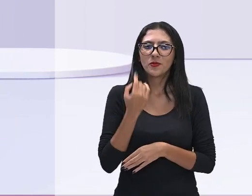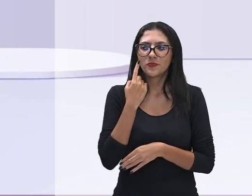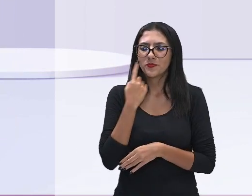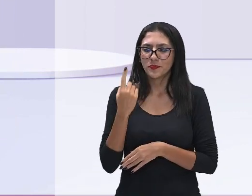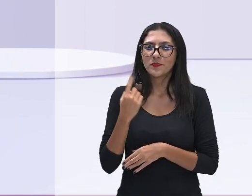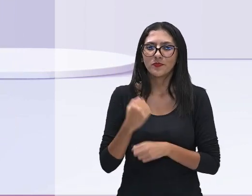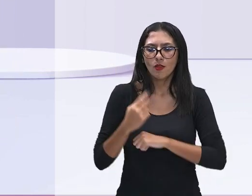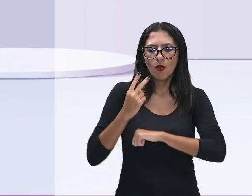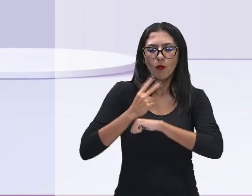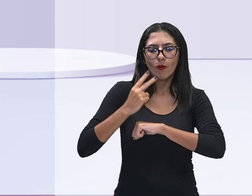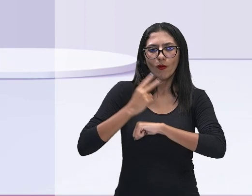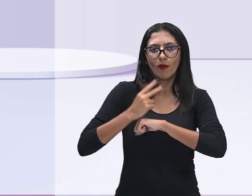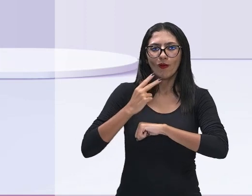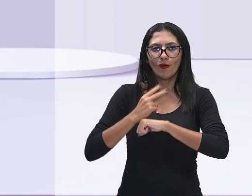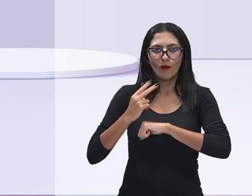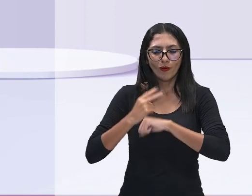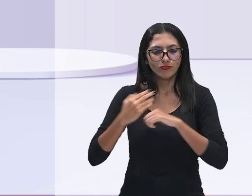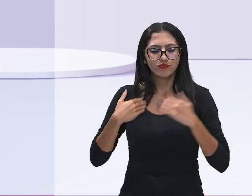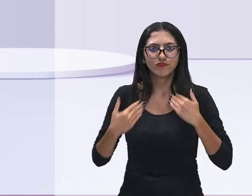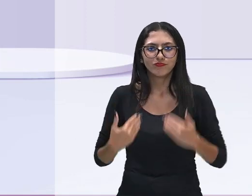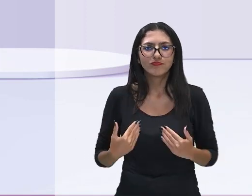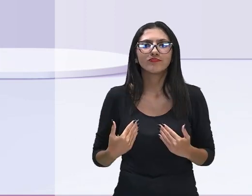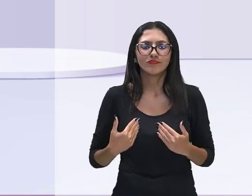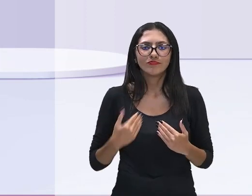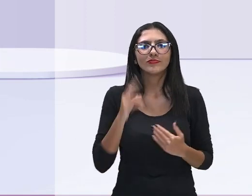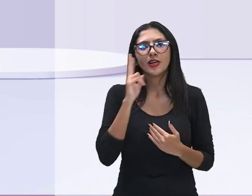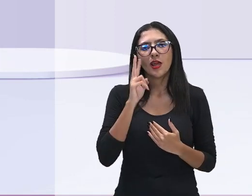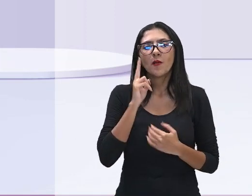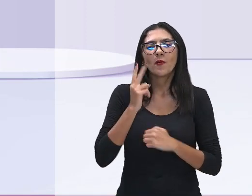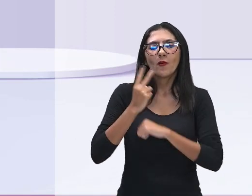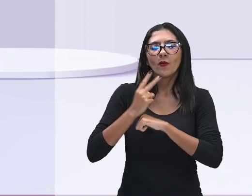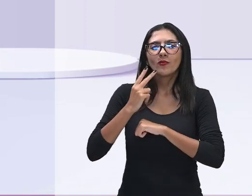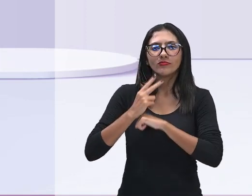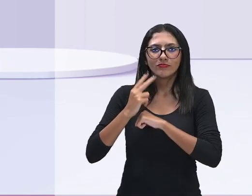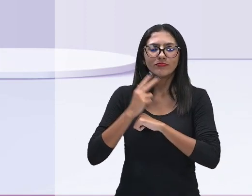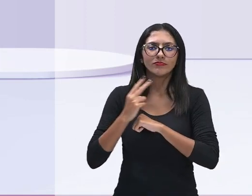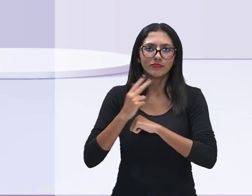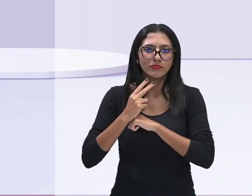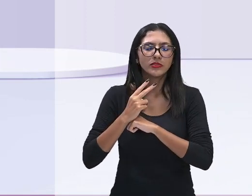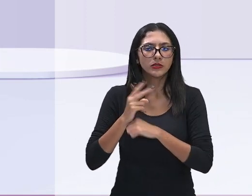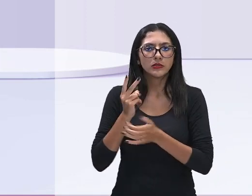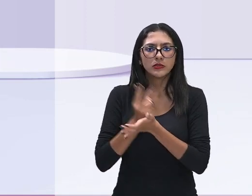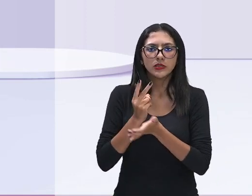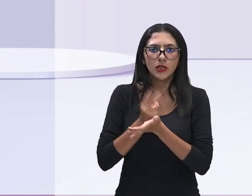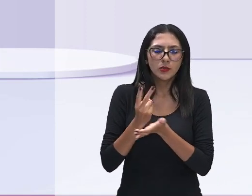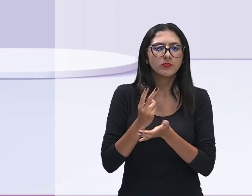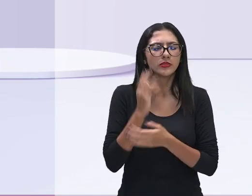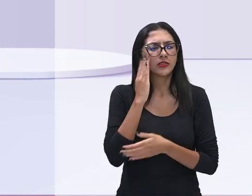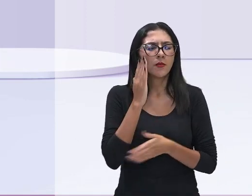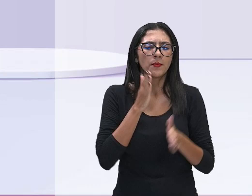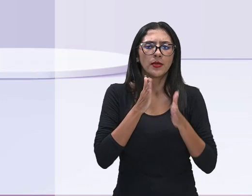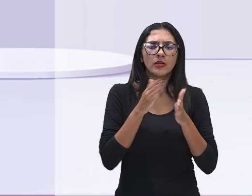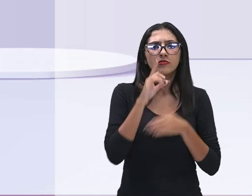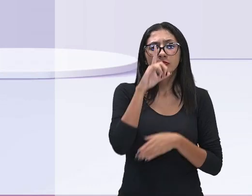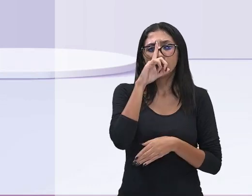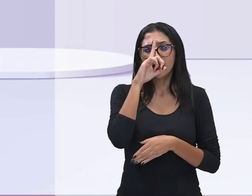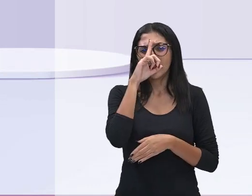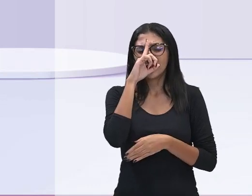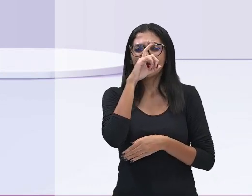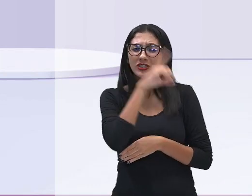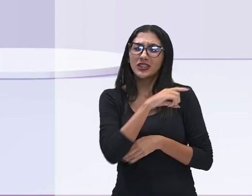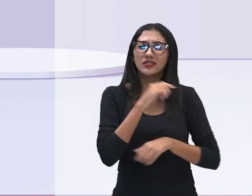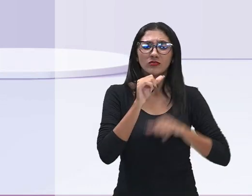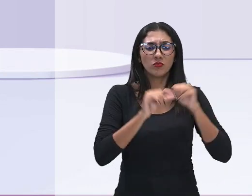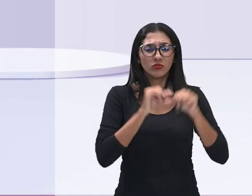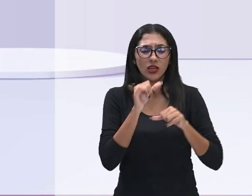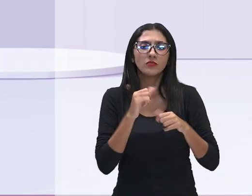cuidado pessoal. Não se esqueça de cuidar de si, mesmo durante períodos de mudança. Reserve ali um